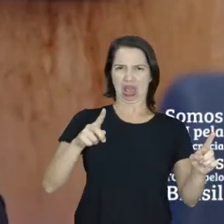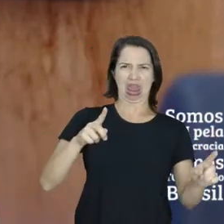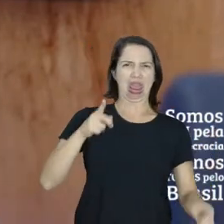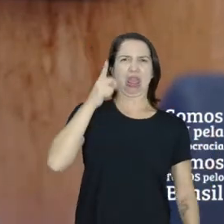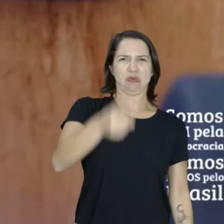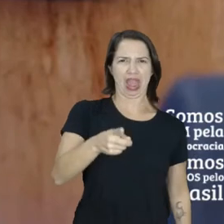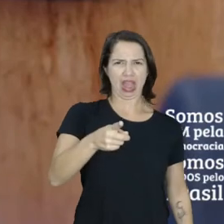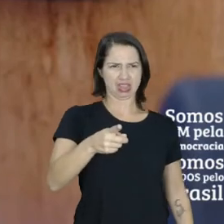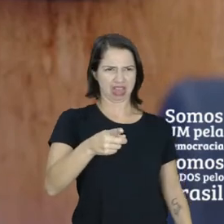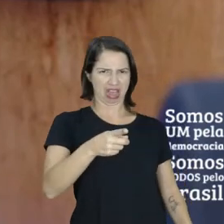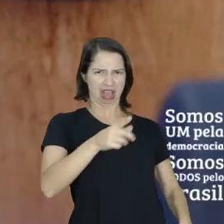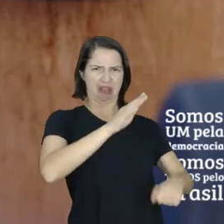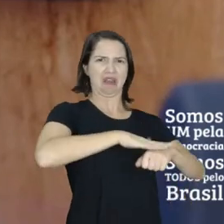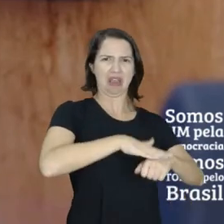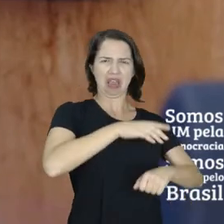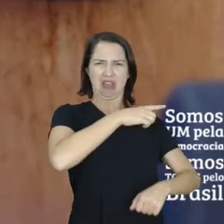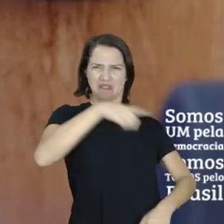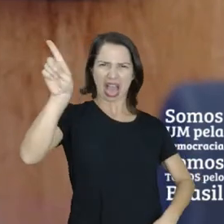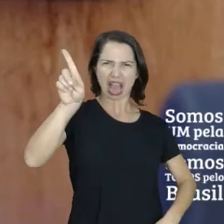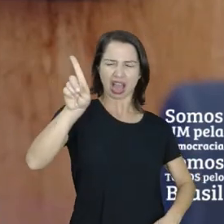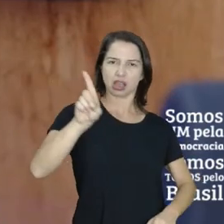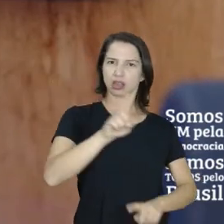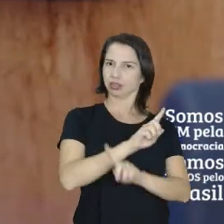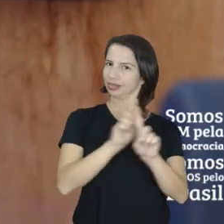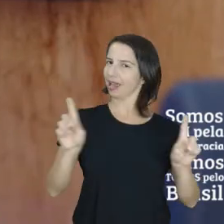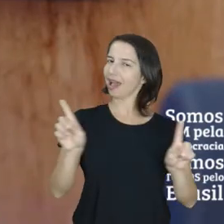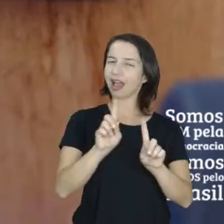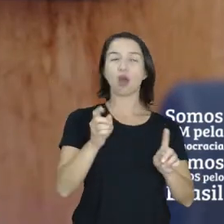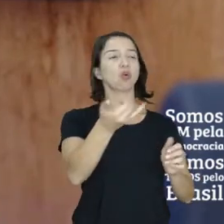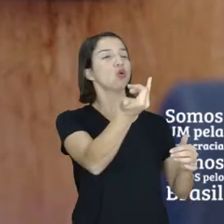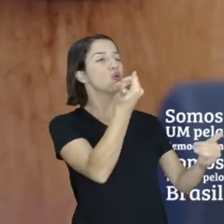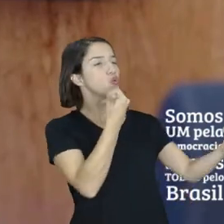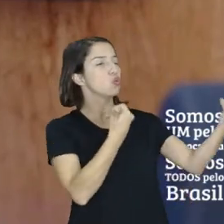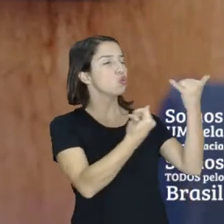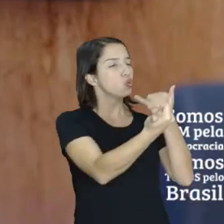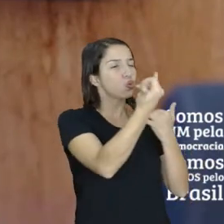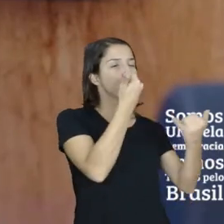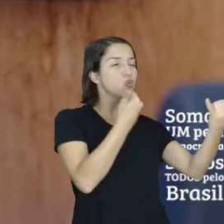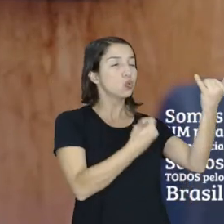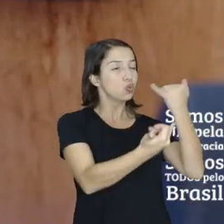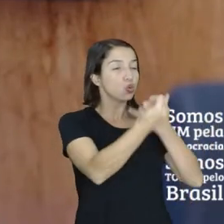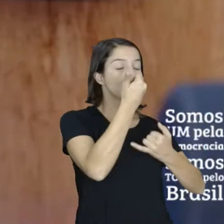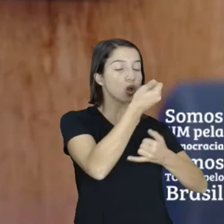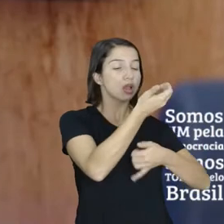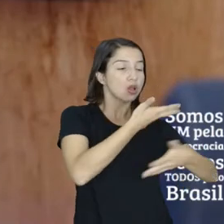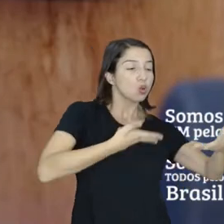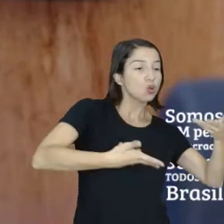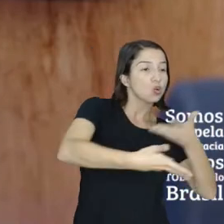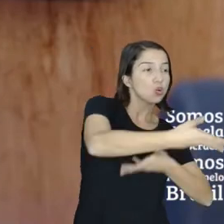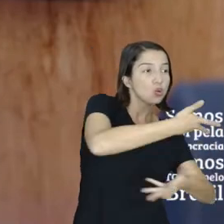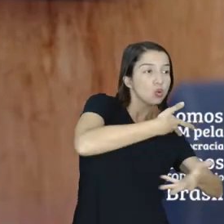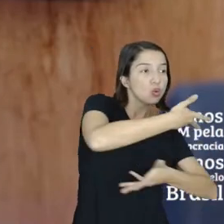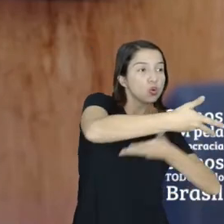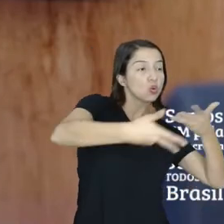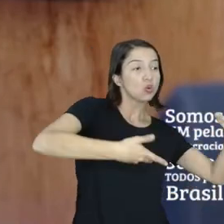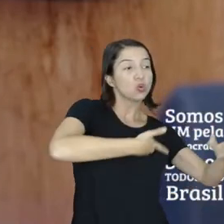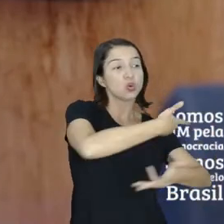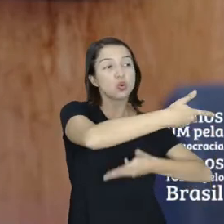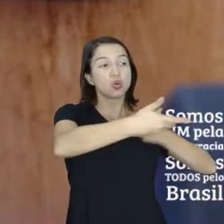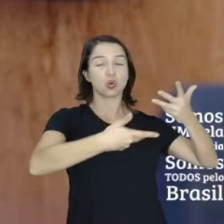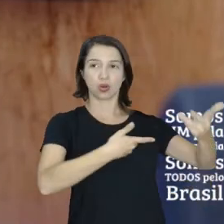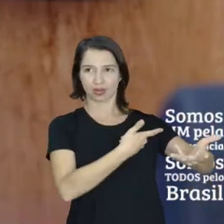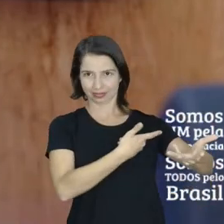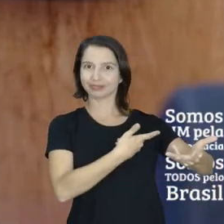faça, bravo, não. É quem ouve. Aliás, às vezes a gente melhora mais quando ouve o que